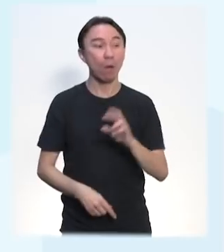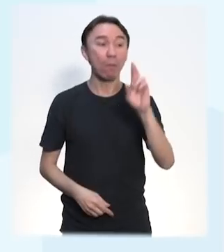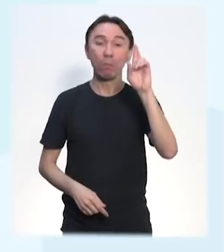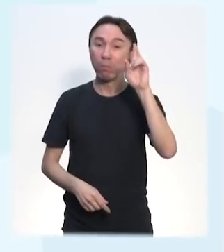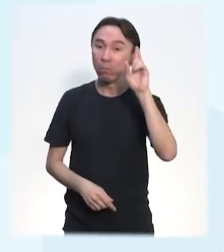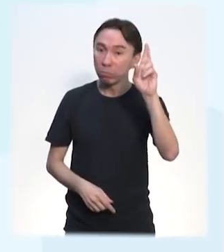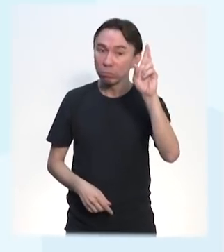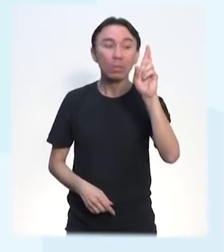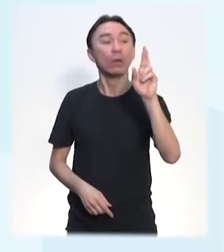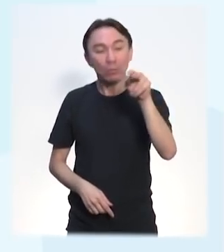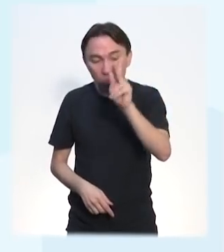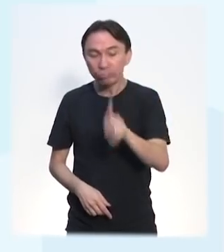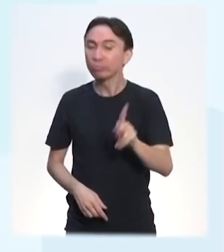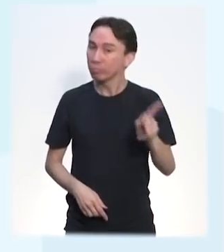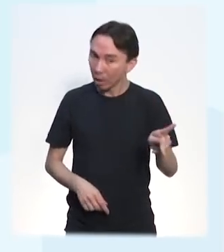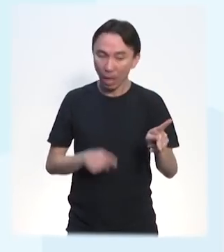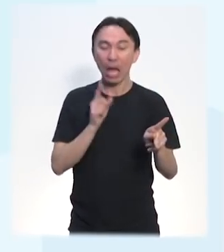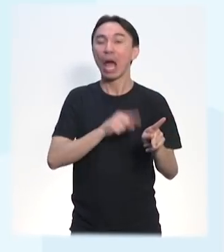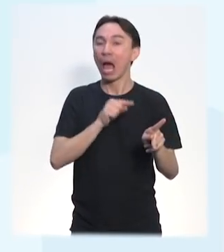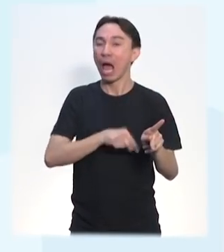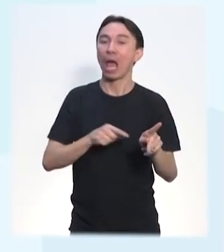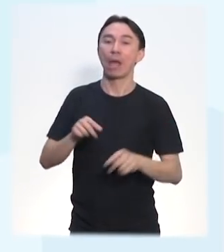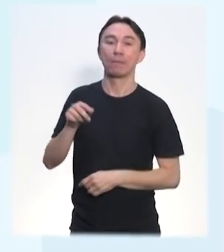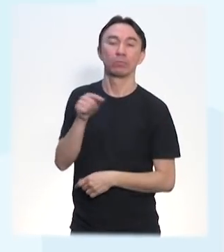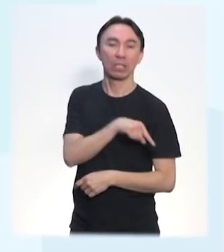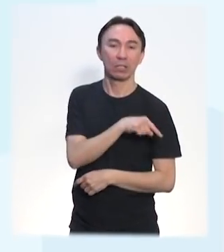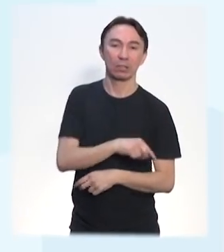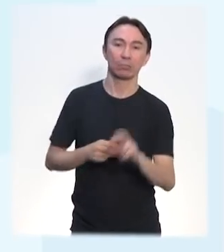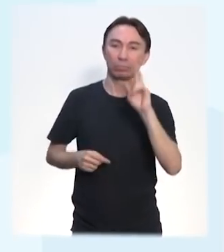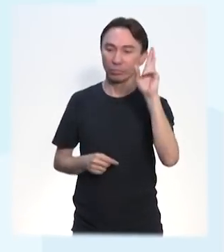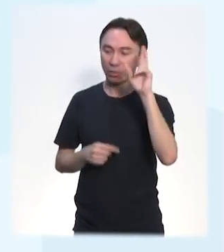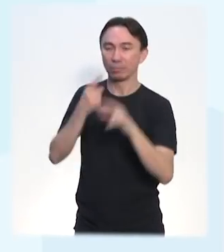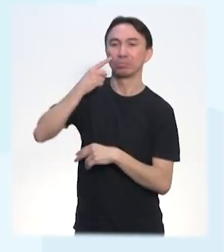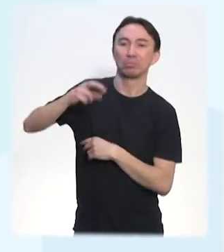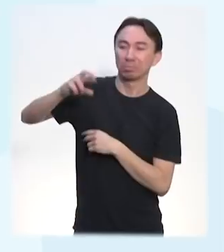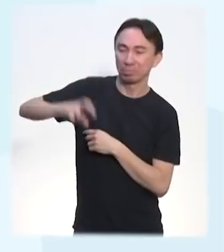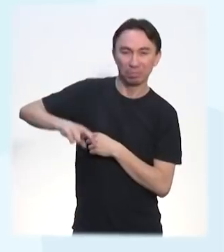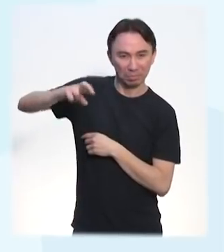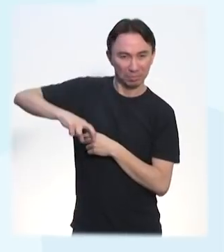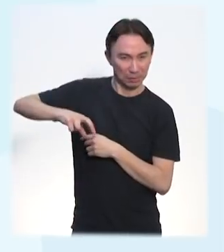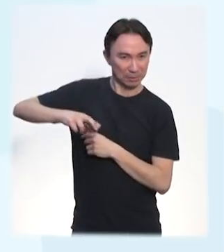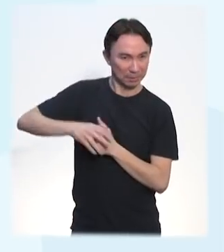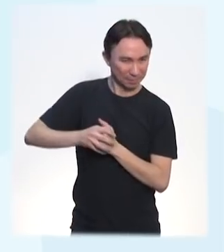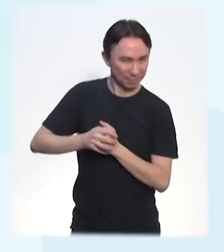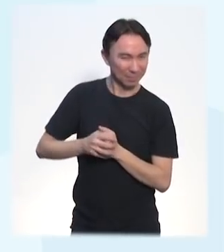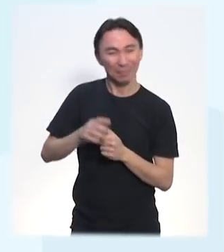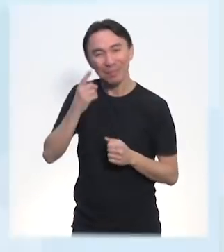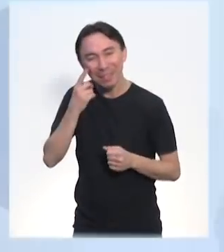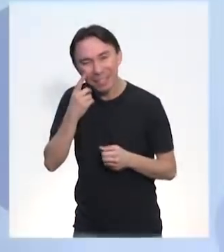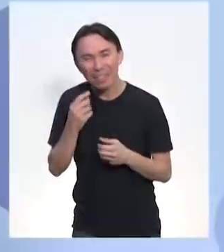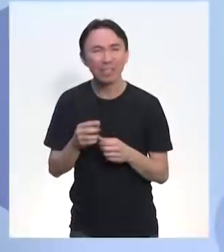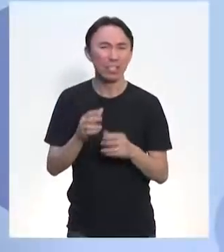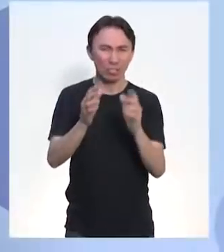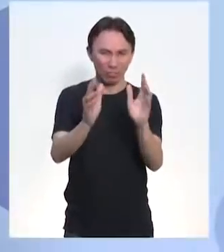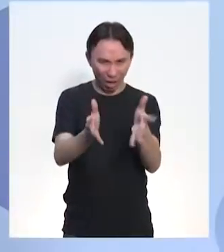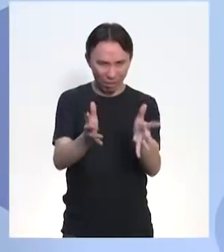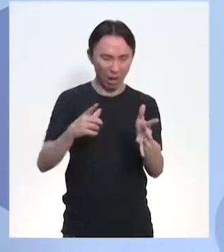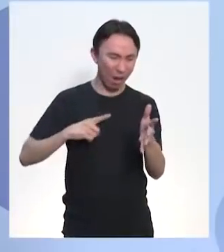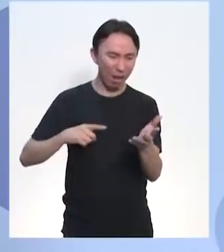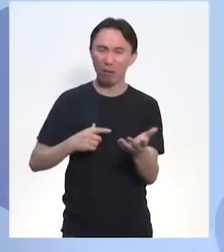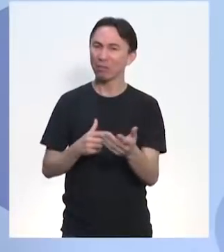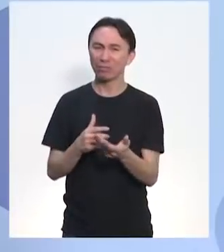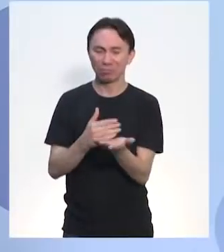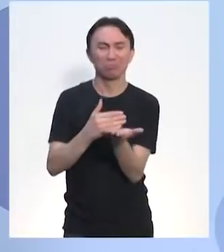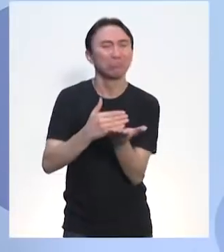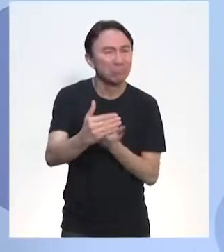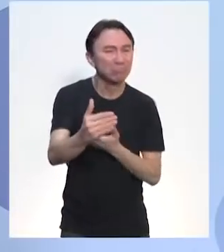pontuação, né? Aí é uma responsabilidade para trabalhar em conjunto, né? Exato, que é o que a gente já está fazendo desde o começo, né? Os